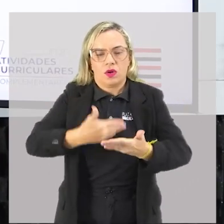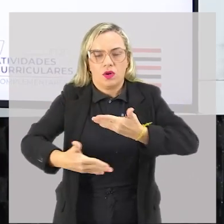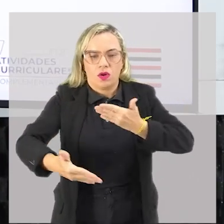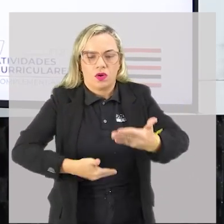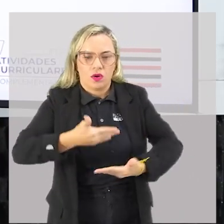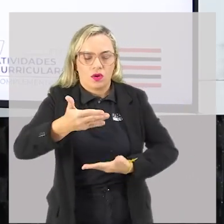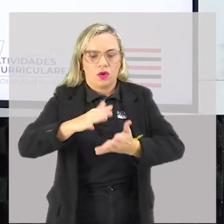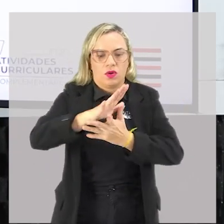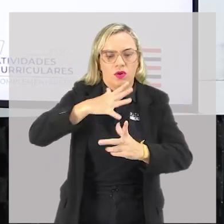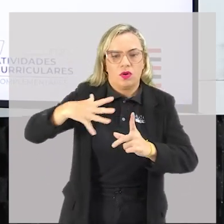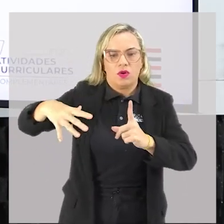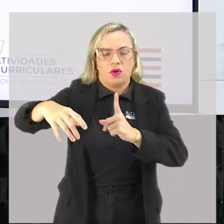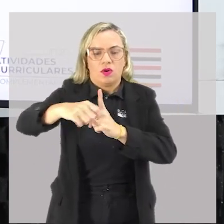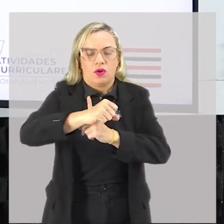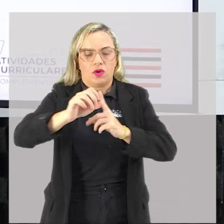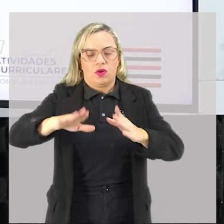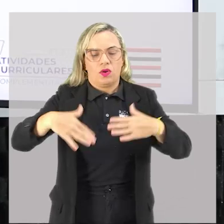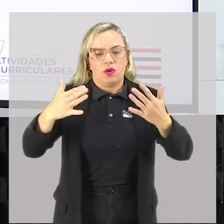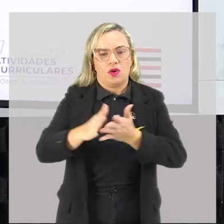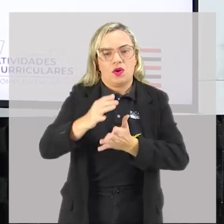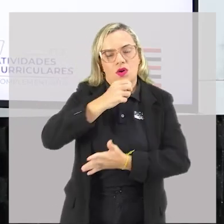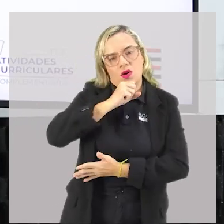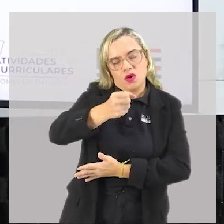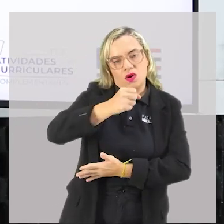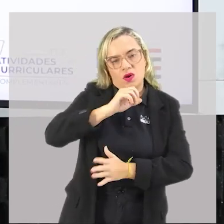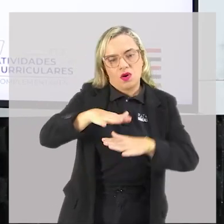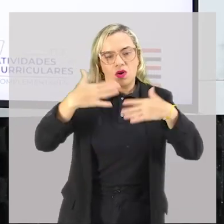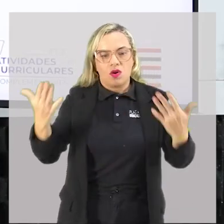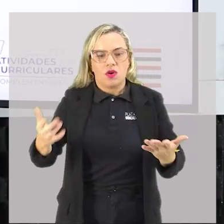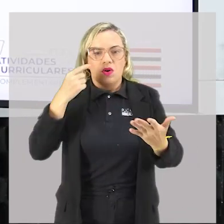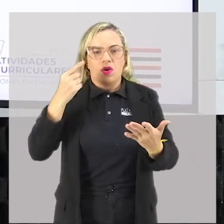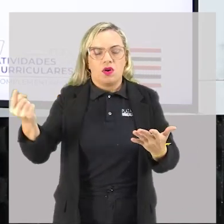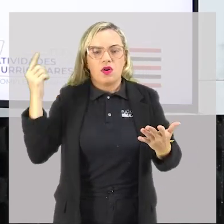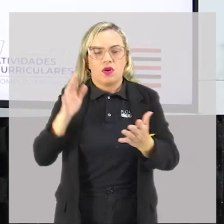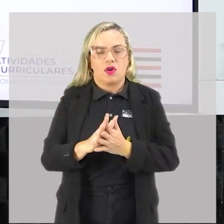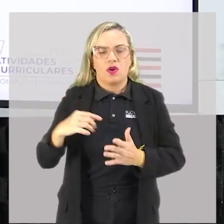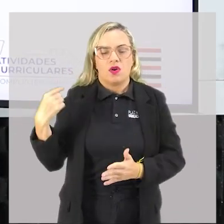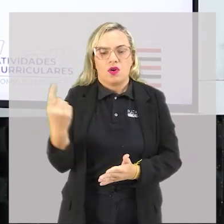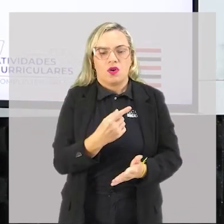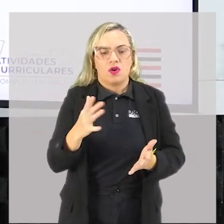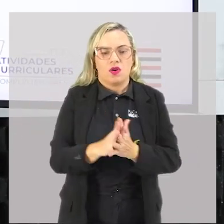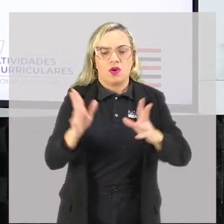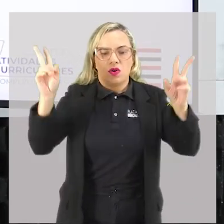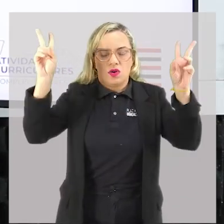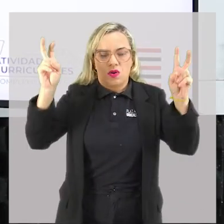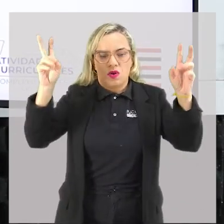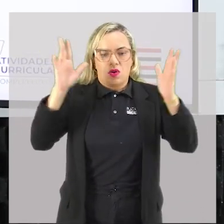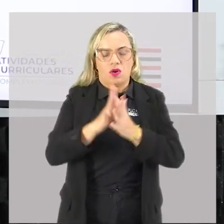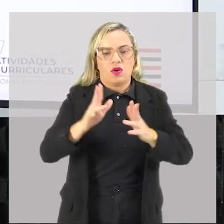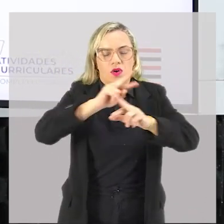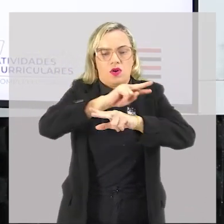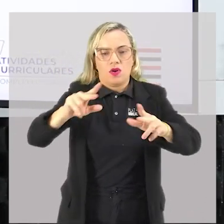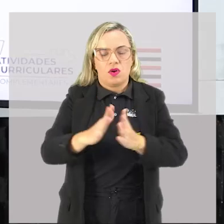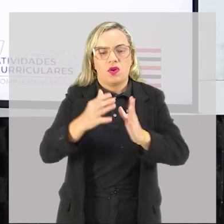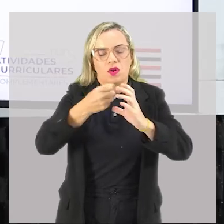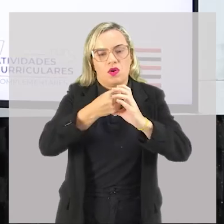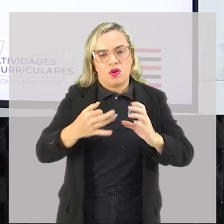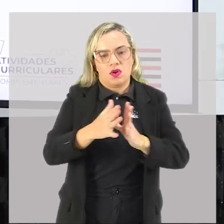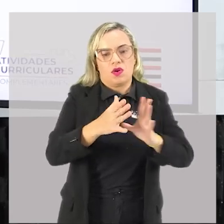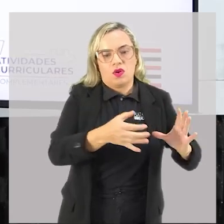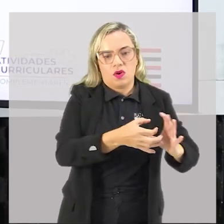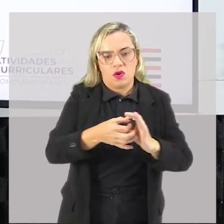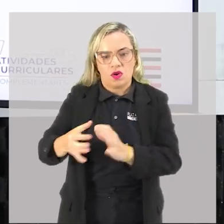social, né? Então, quando a gente pensa em entrevista, nós vamos ver na nossa aula, a gente está falando de vários aspectos que fazem parte do nosso